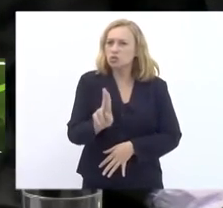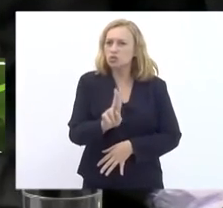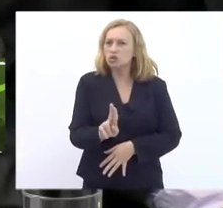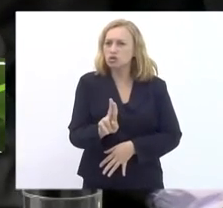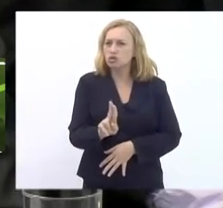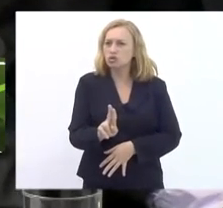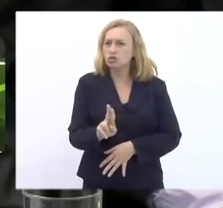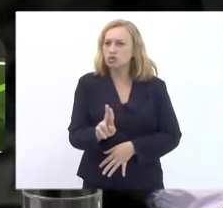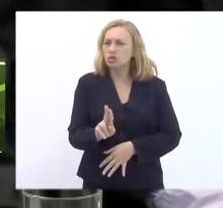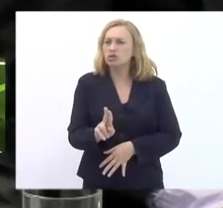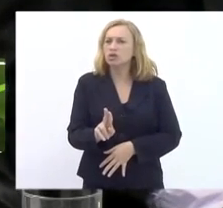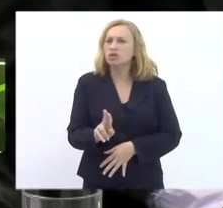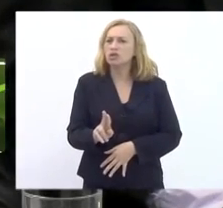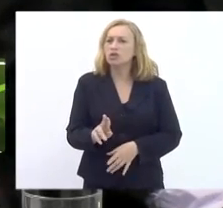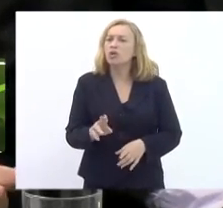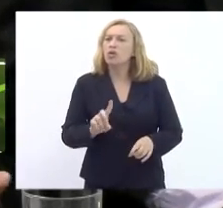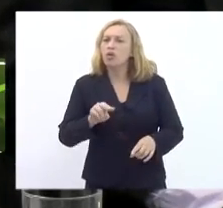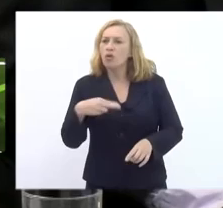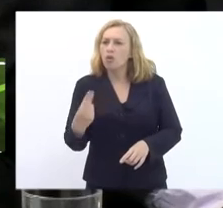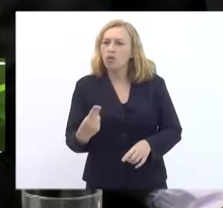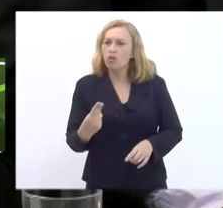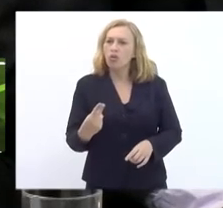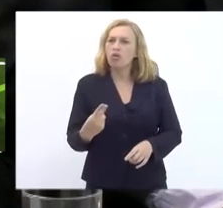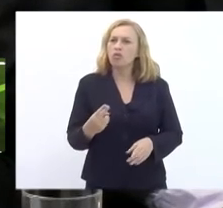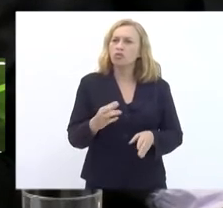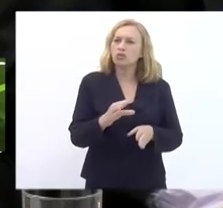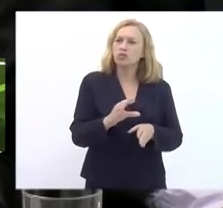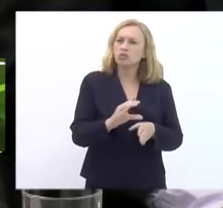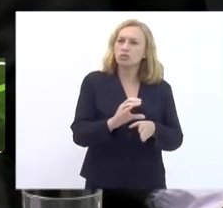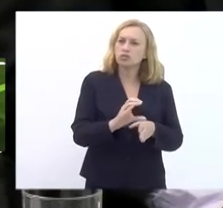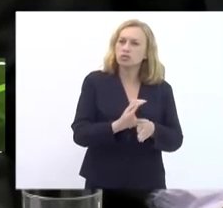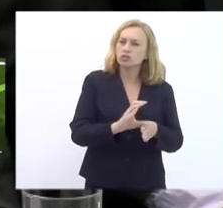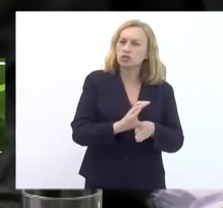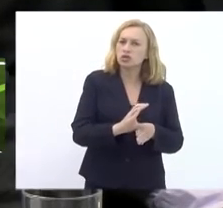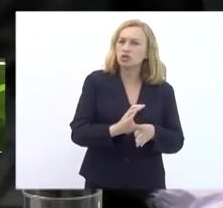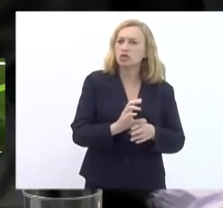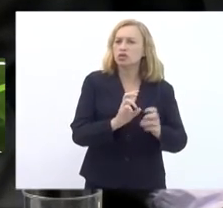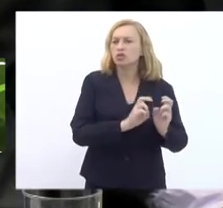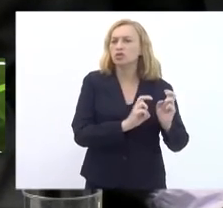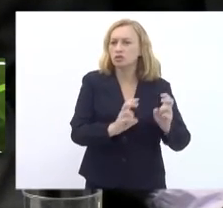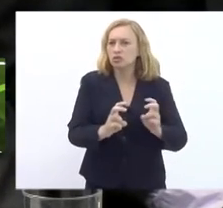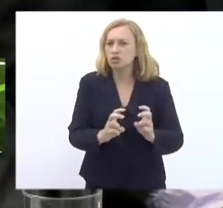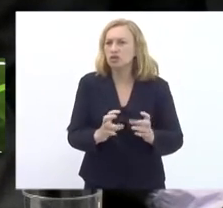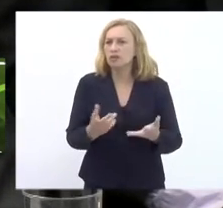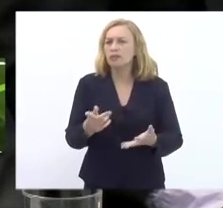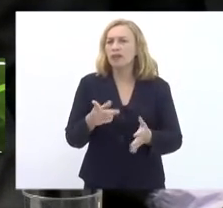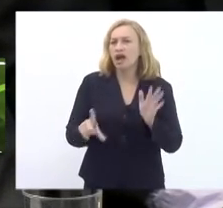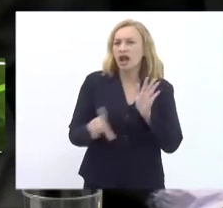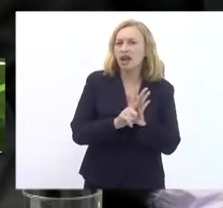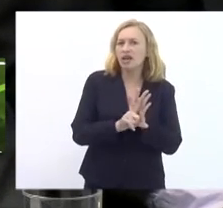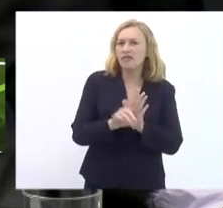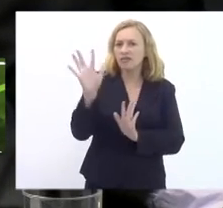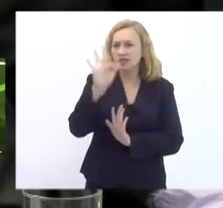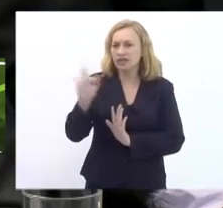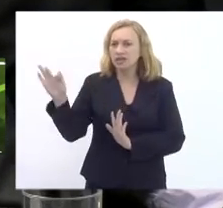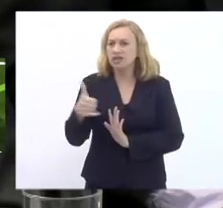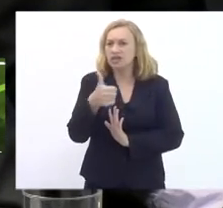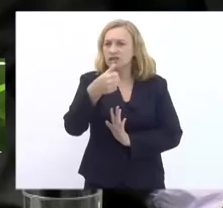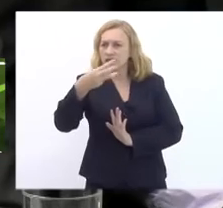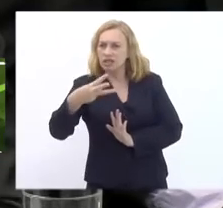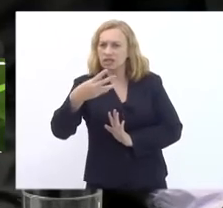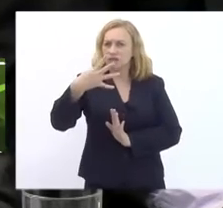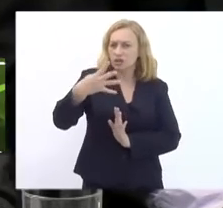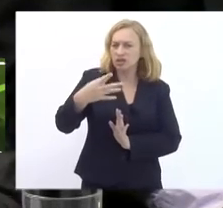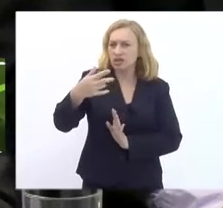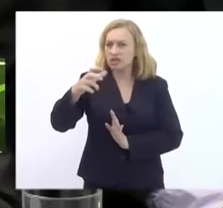estão em curso, ou mesmo até do Conselho de Usuários Ferroviários, considerando que a Lei Federal